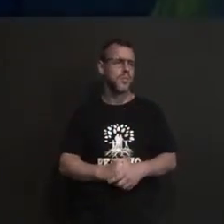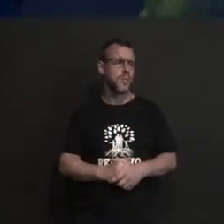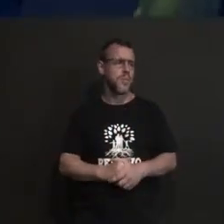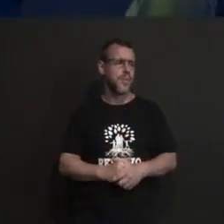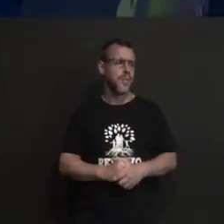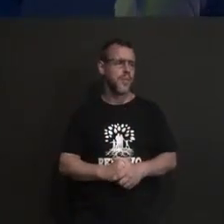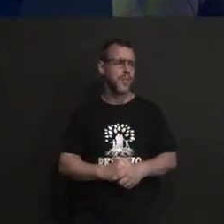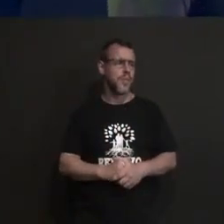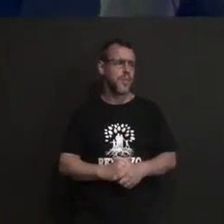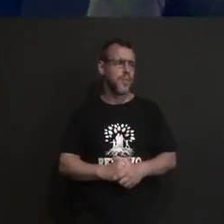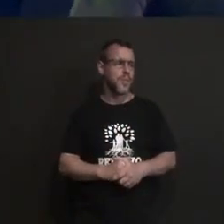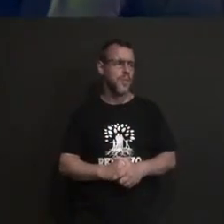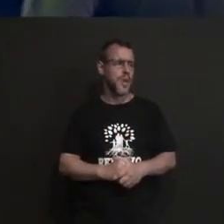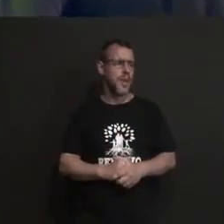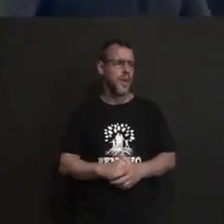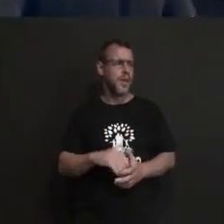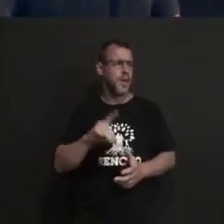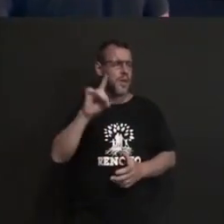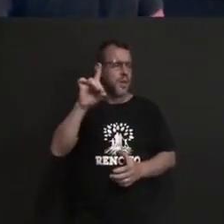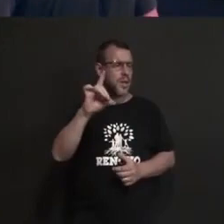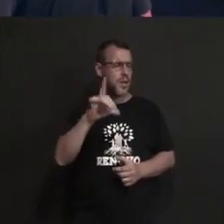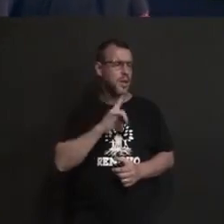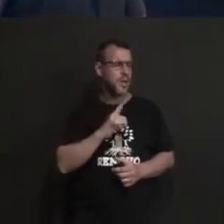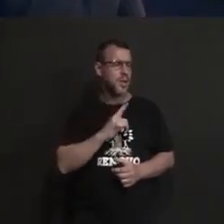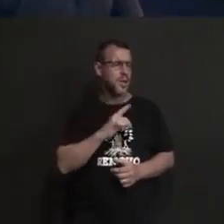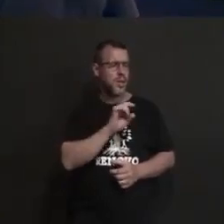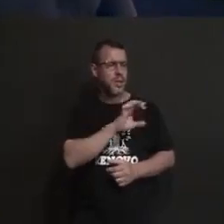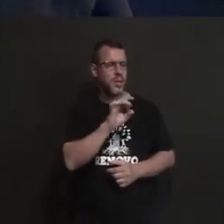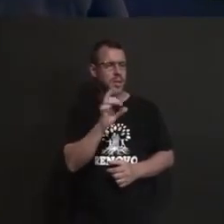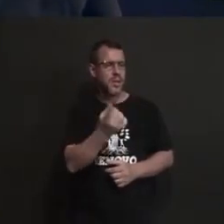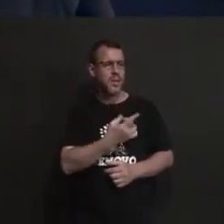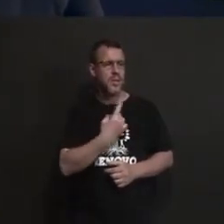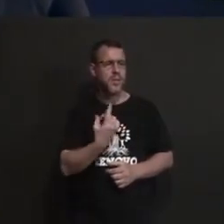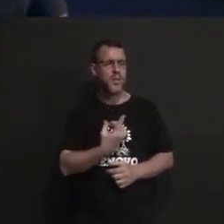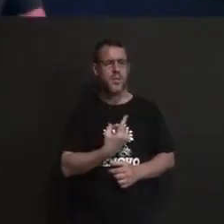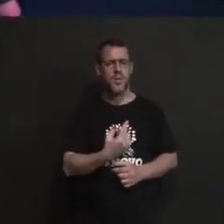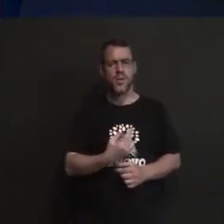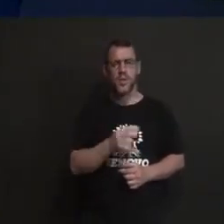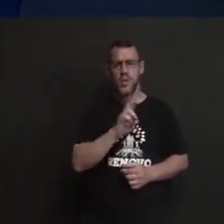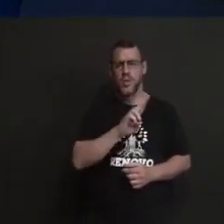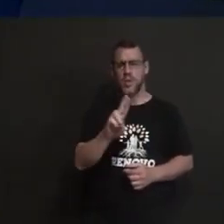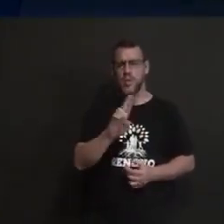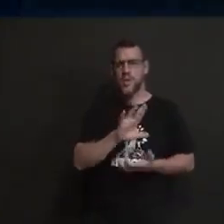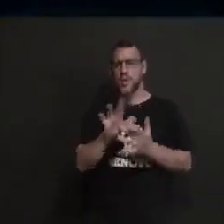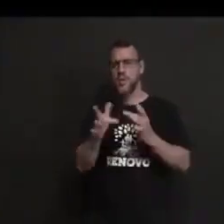É isso o que Deus tem reservado para nós. Em nome de Jesus.